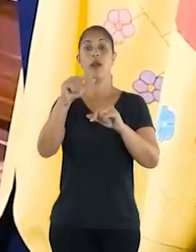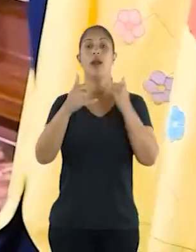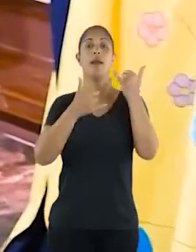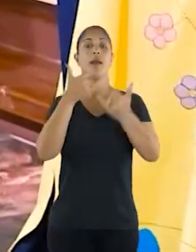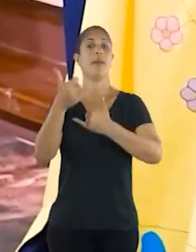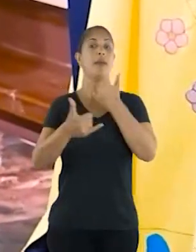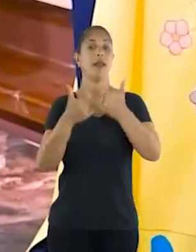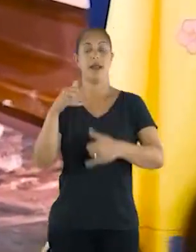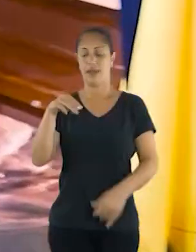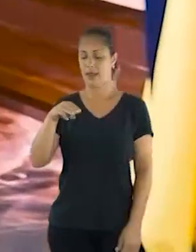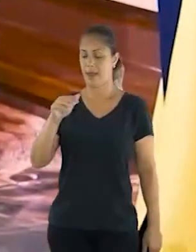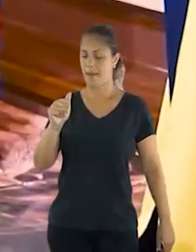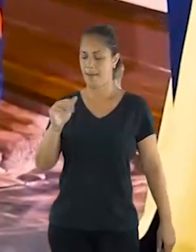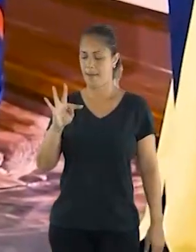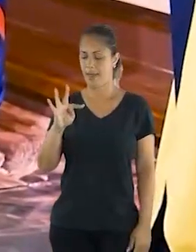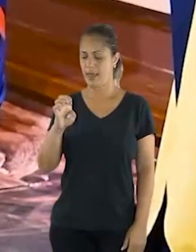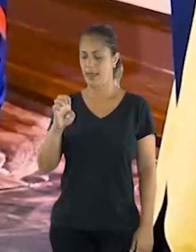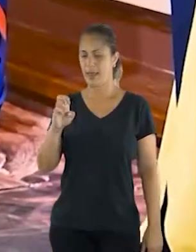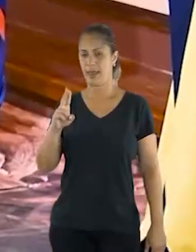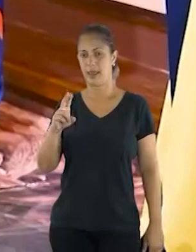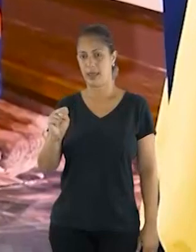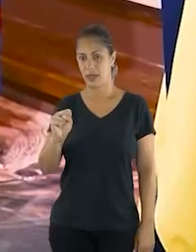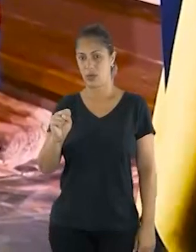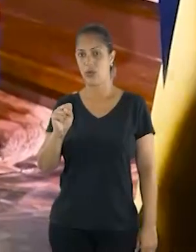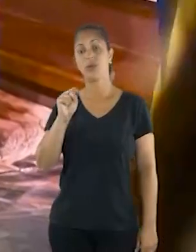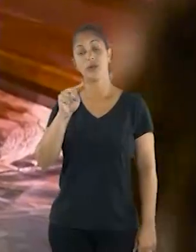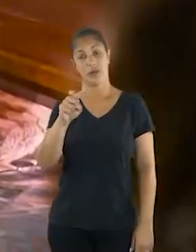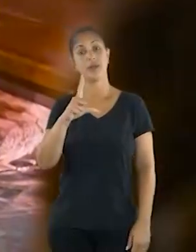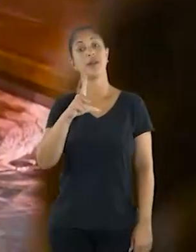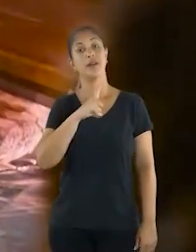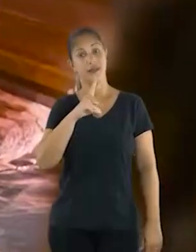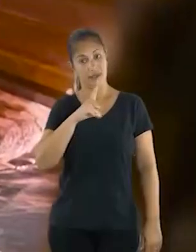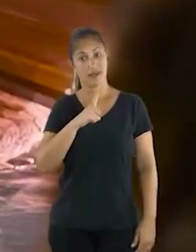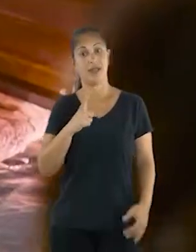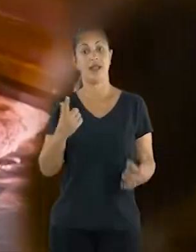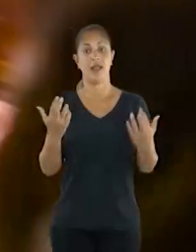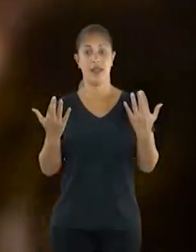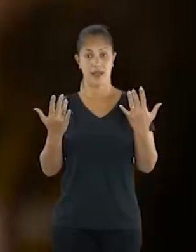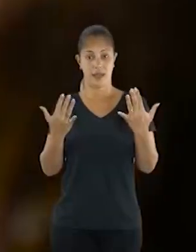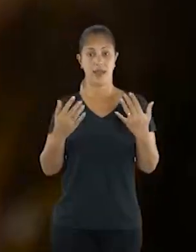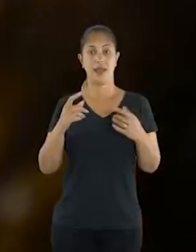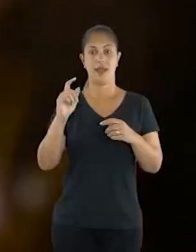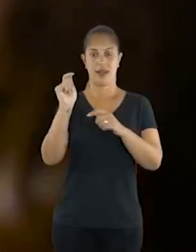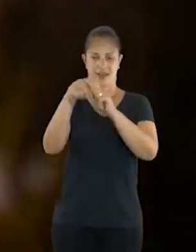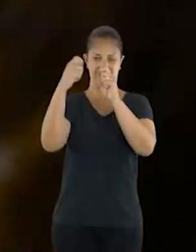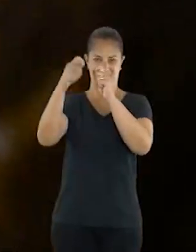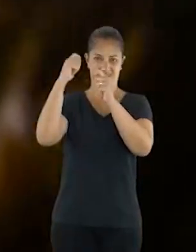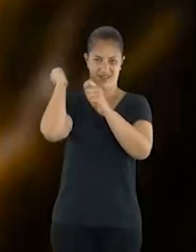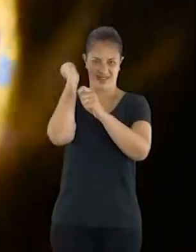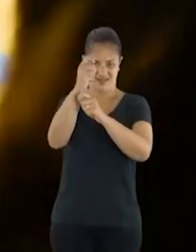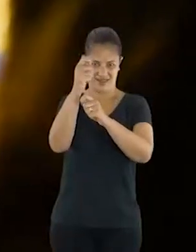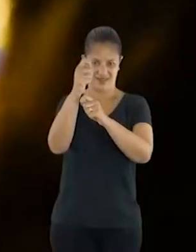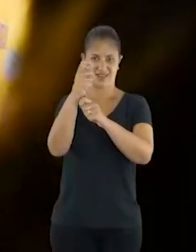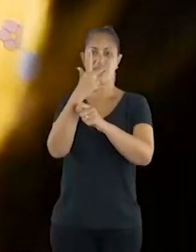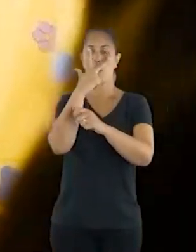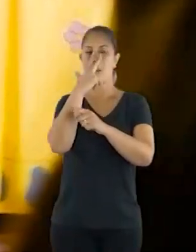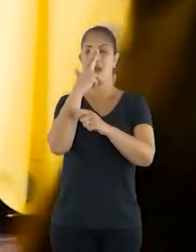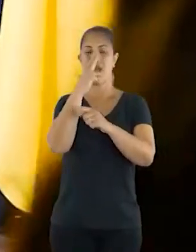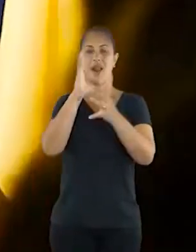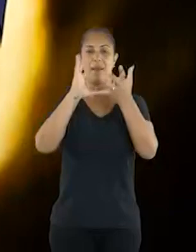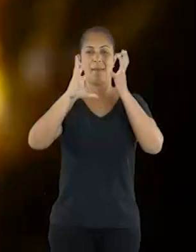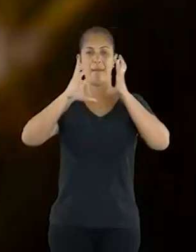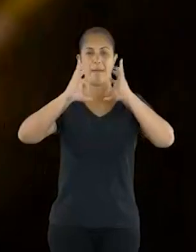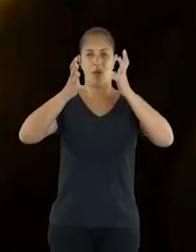Brincante Mateus. Porque o Brincante Mateus tem na mão dele essa bexiga que é